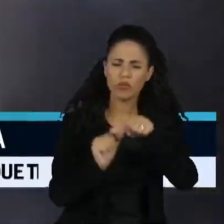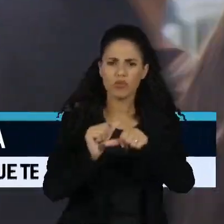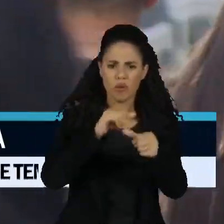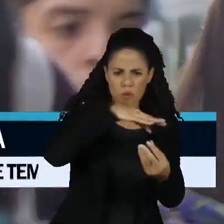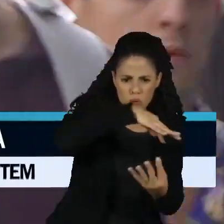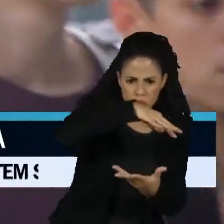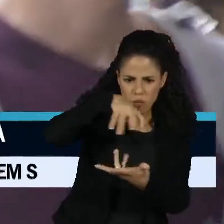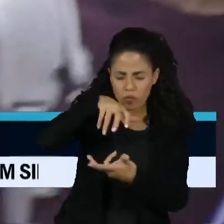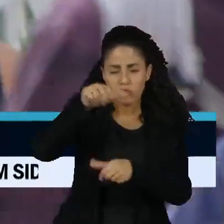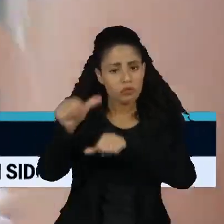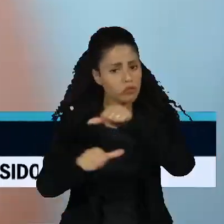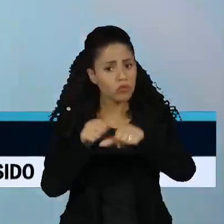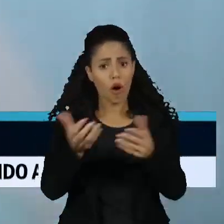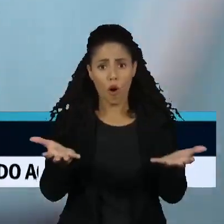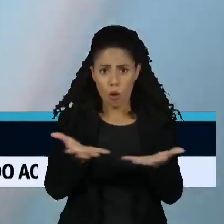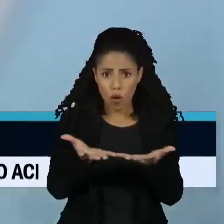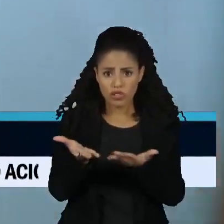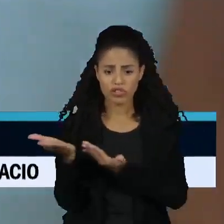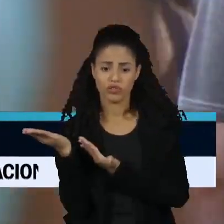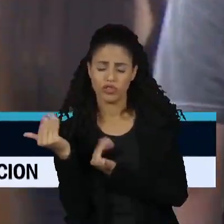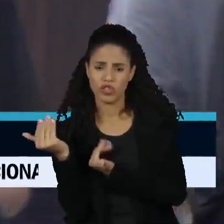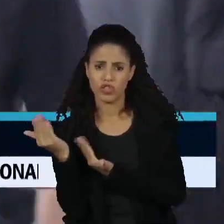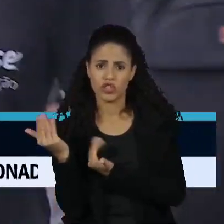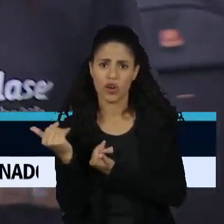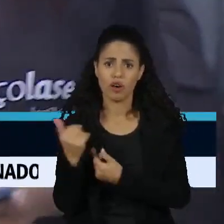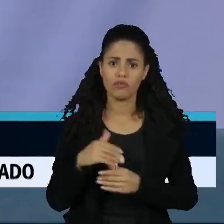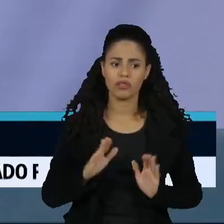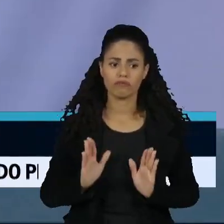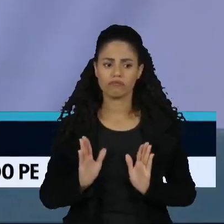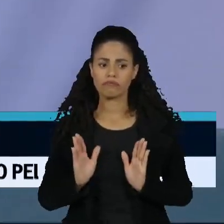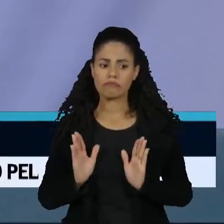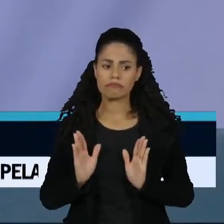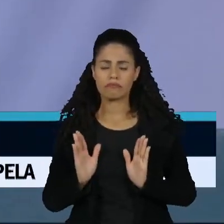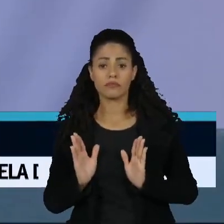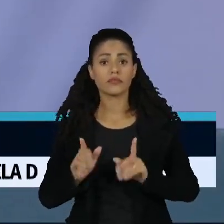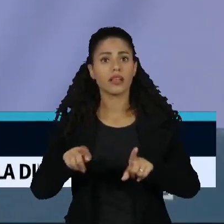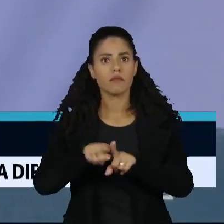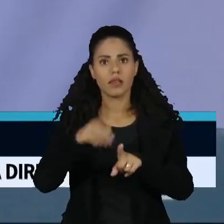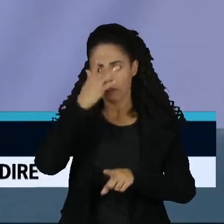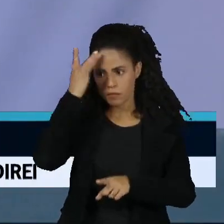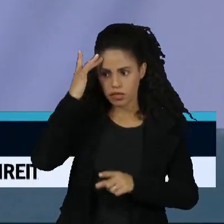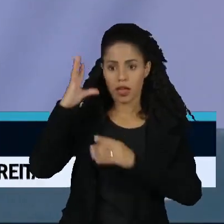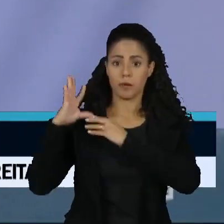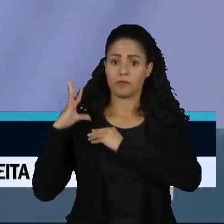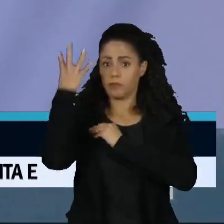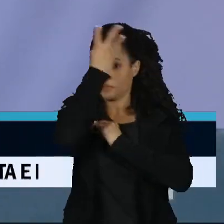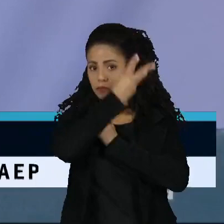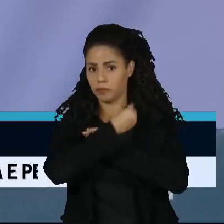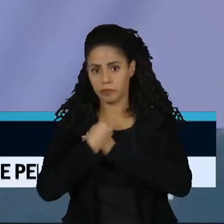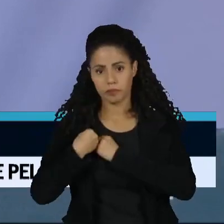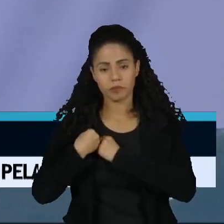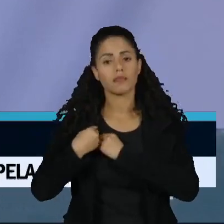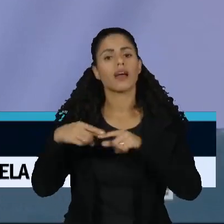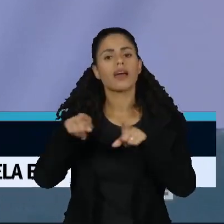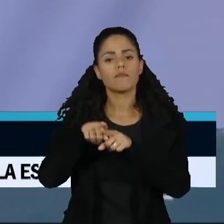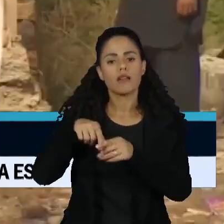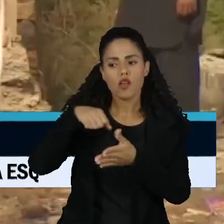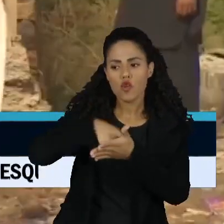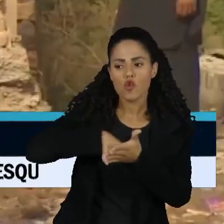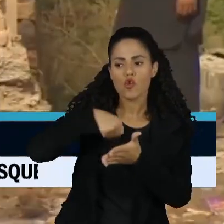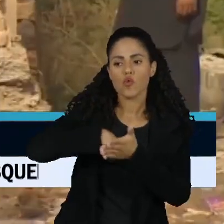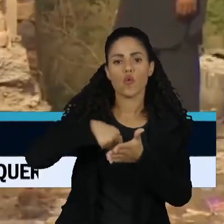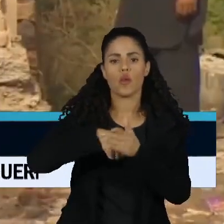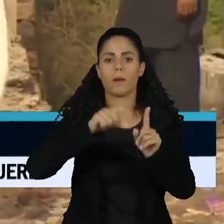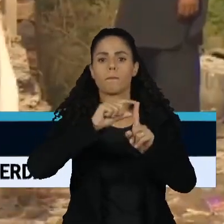o engajamento da Juventude é mais pulverizado a ativista paquistanesa Malala Luta Pela Educação